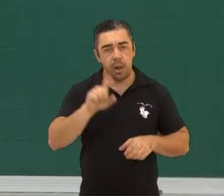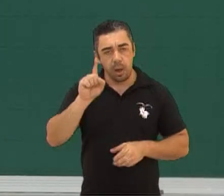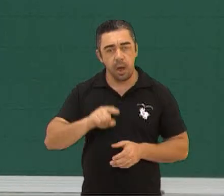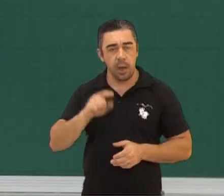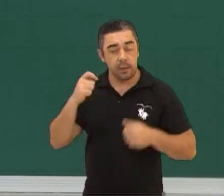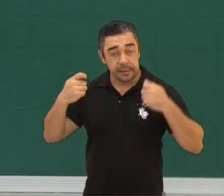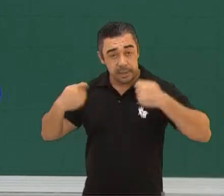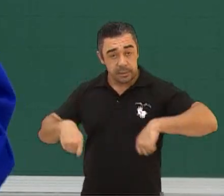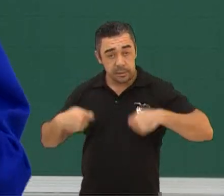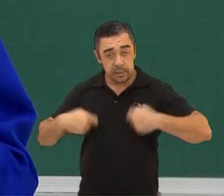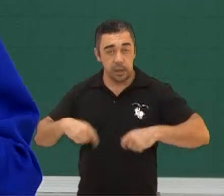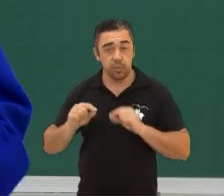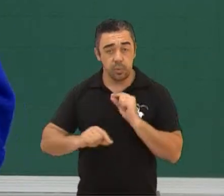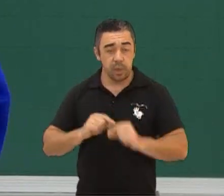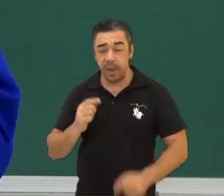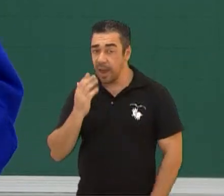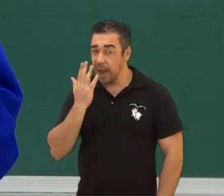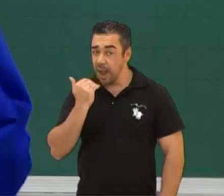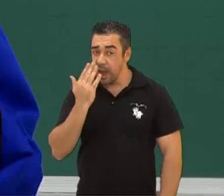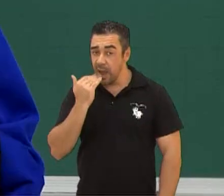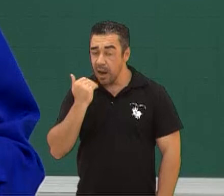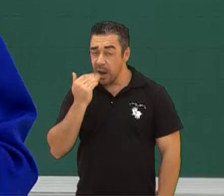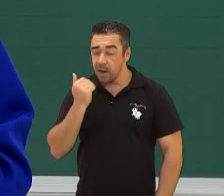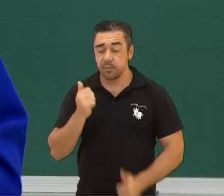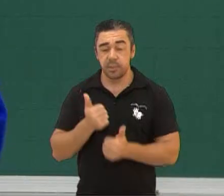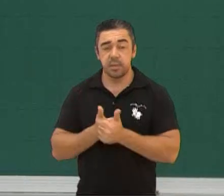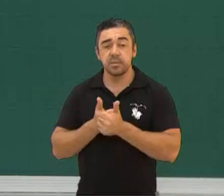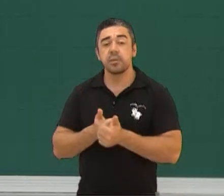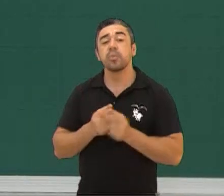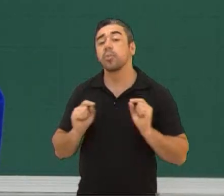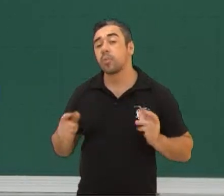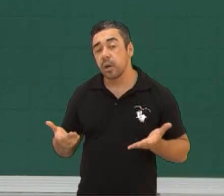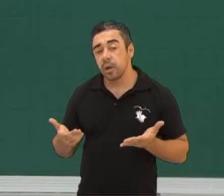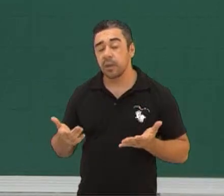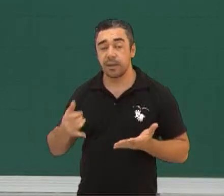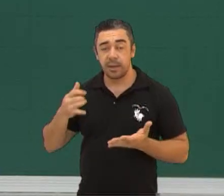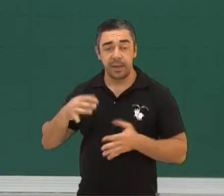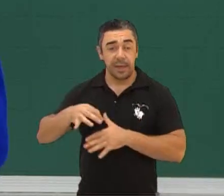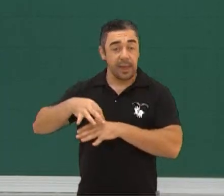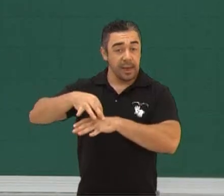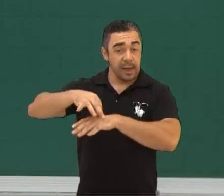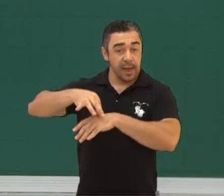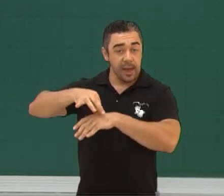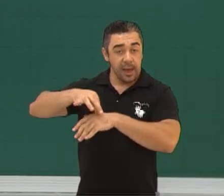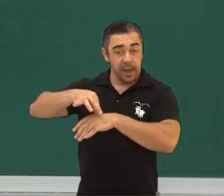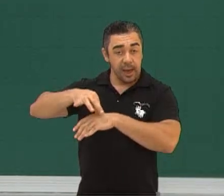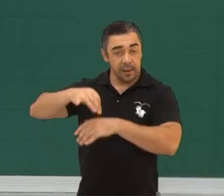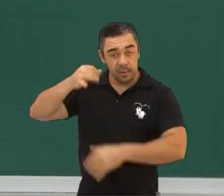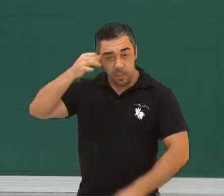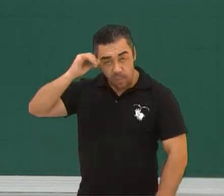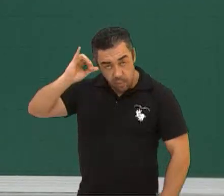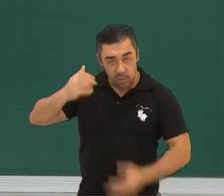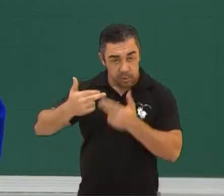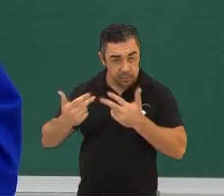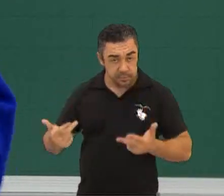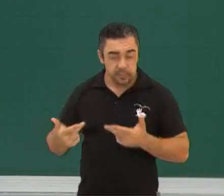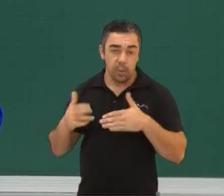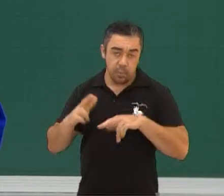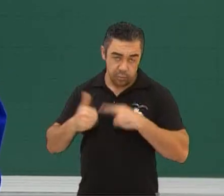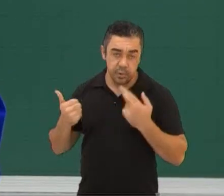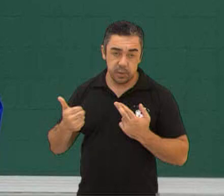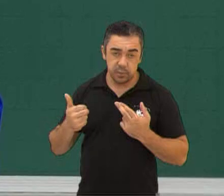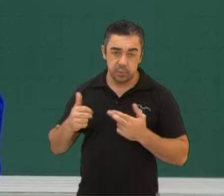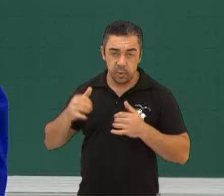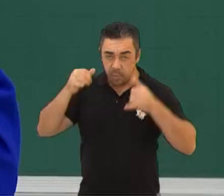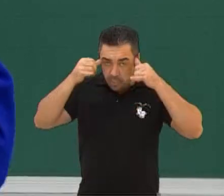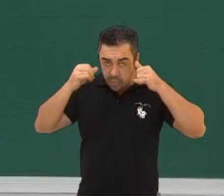da necessidade da alimentação baseada na carne. Então, aquela questão do rebanho foi